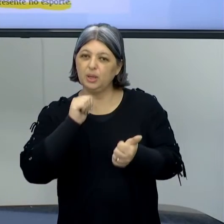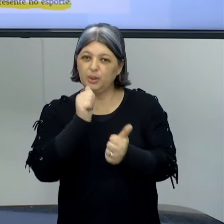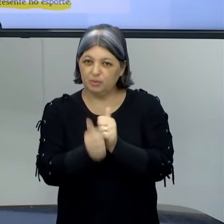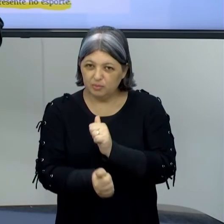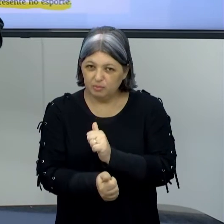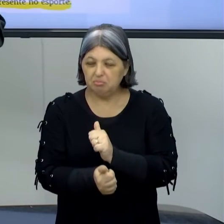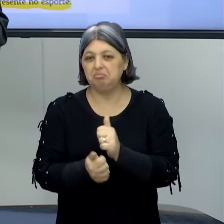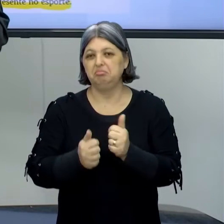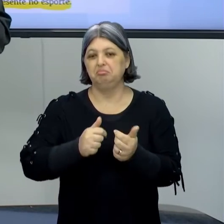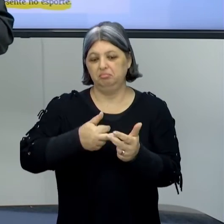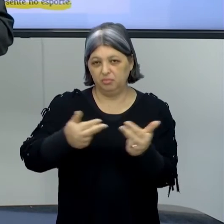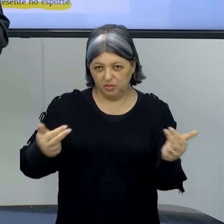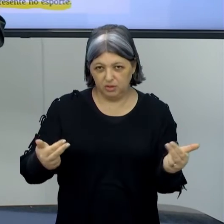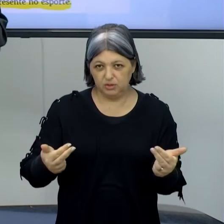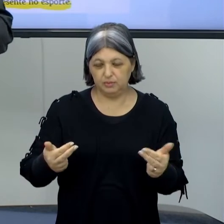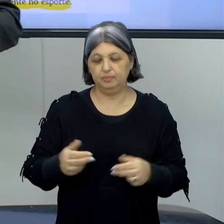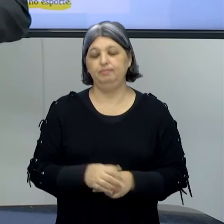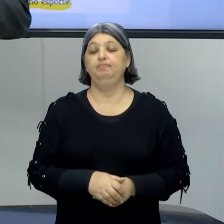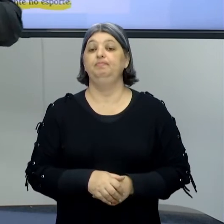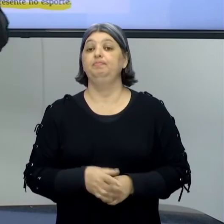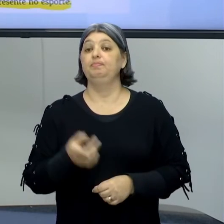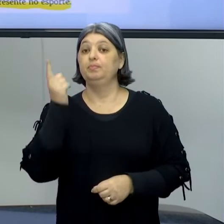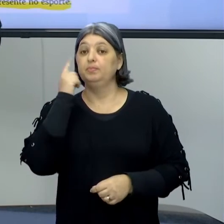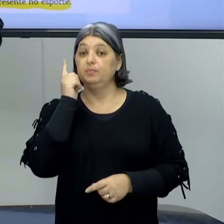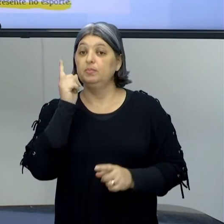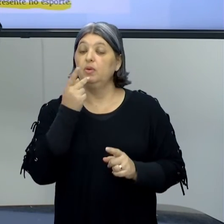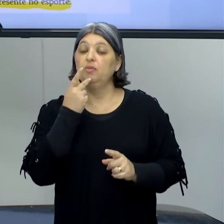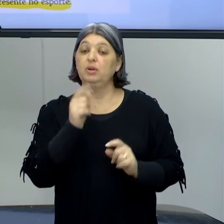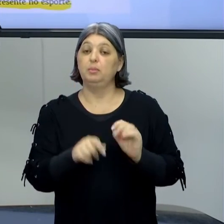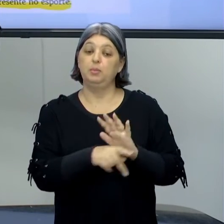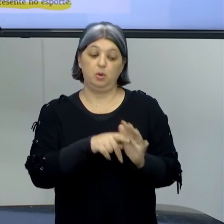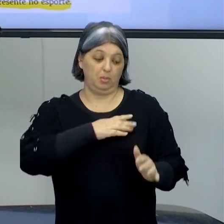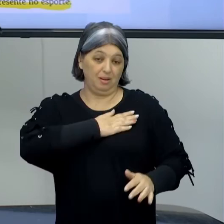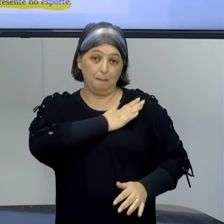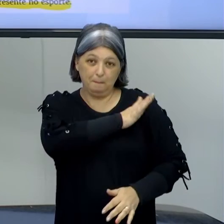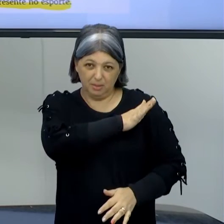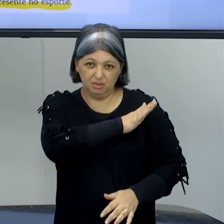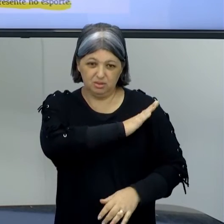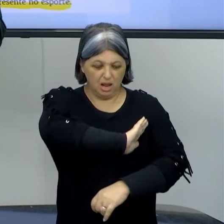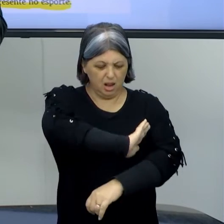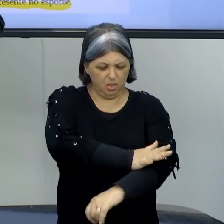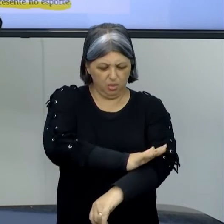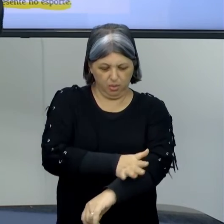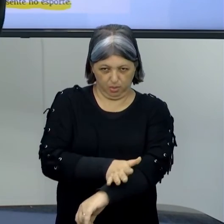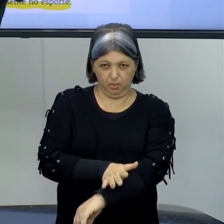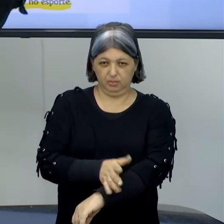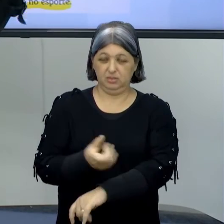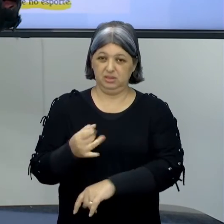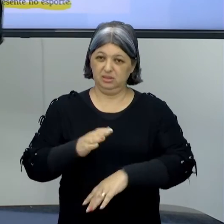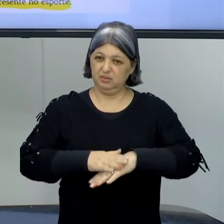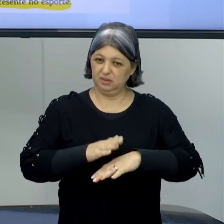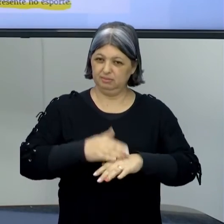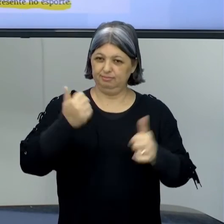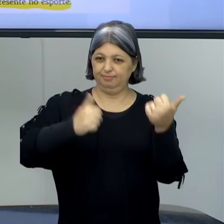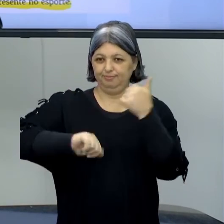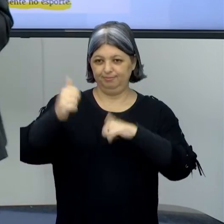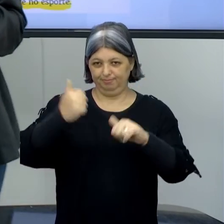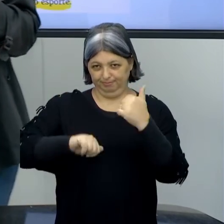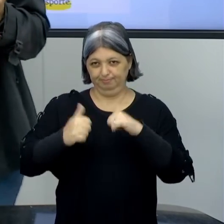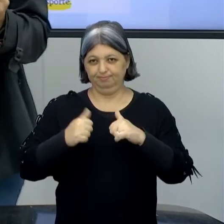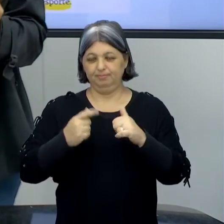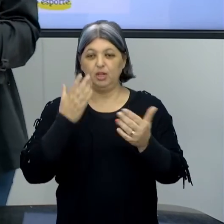Então pensem, quando falamos de preconceito e discriminação, e se analisarmos aí